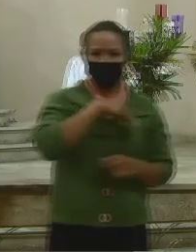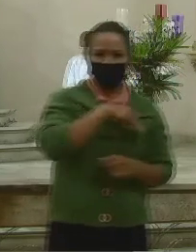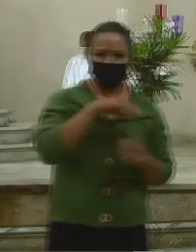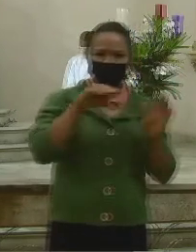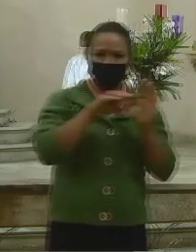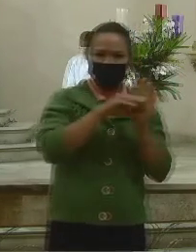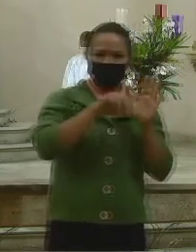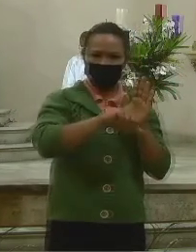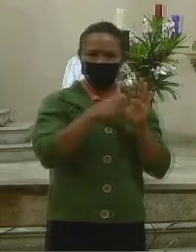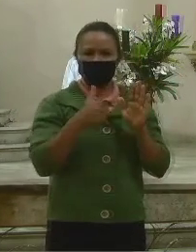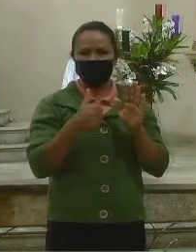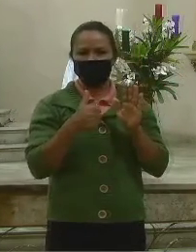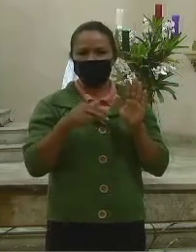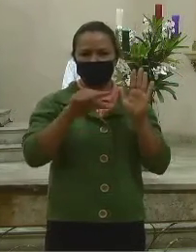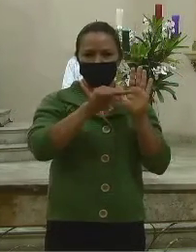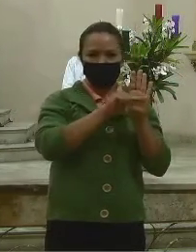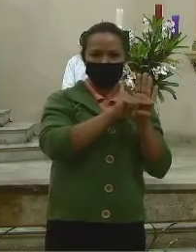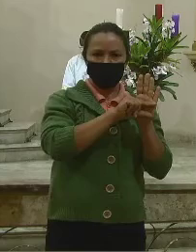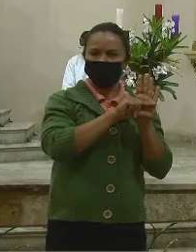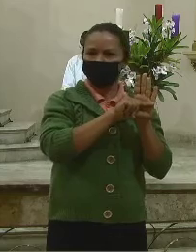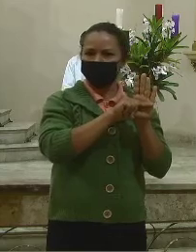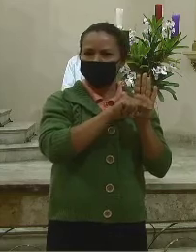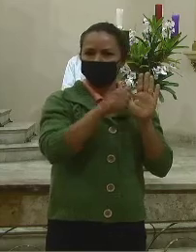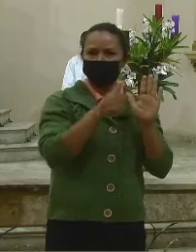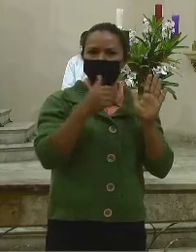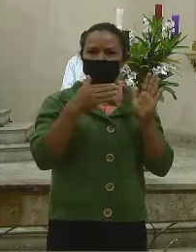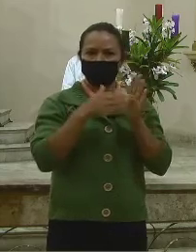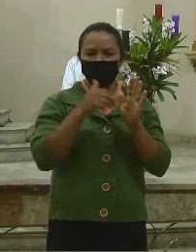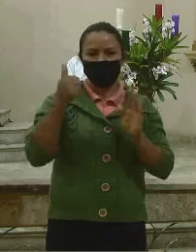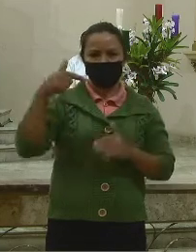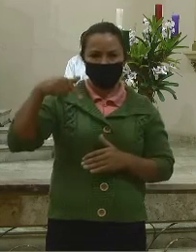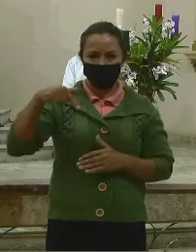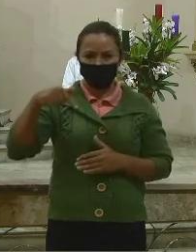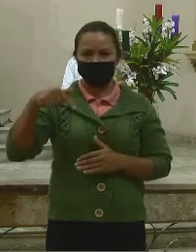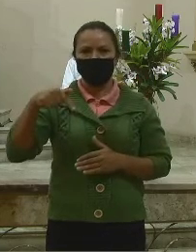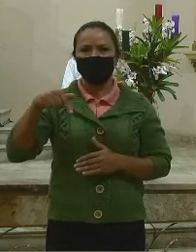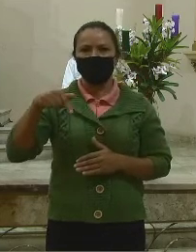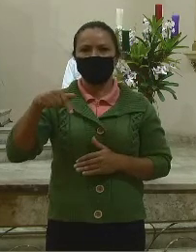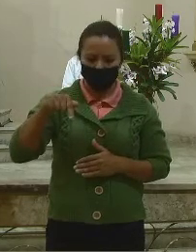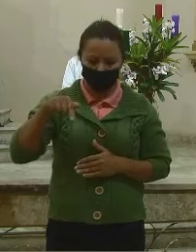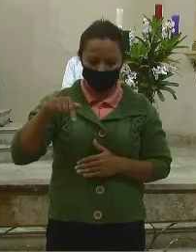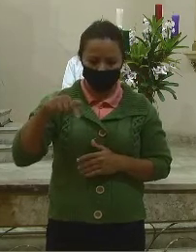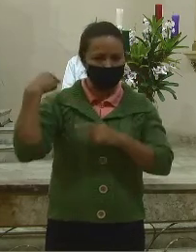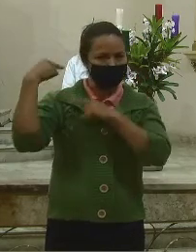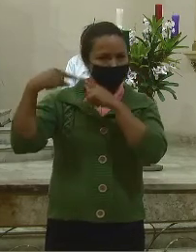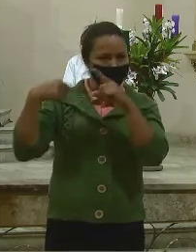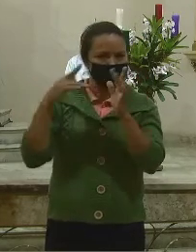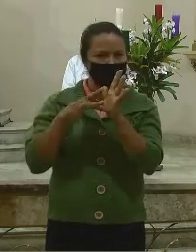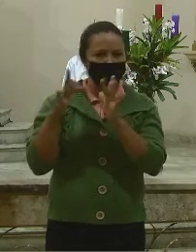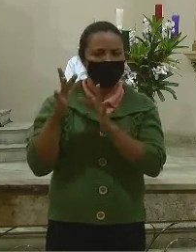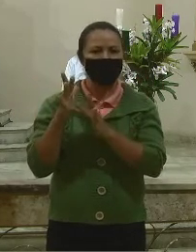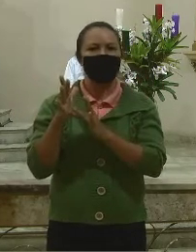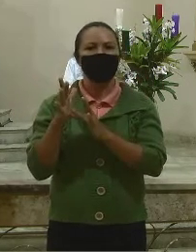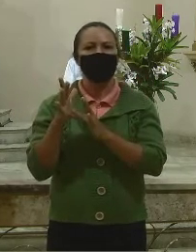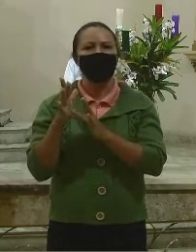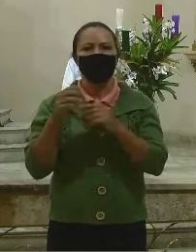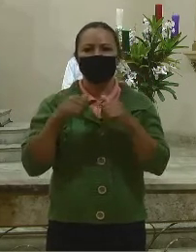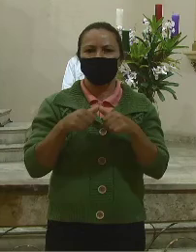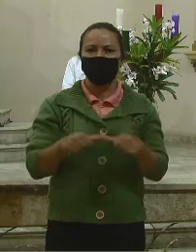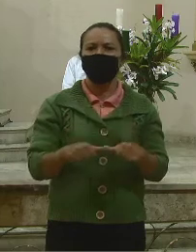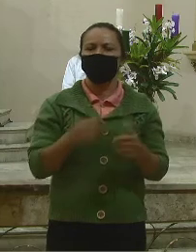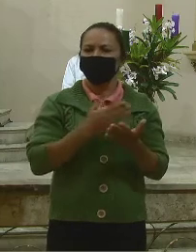1, versículos 1 ao 17, descrevendo a origem de Jesus,